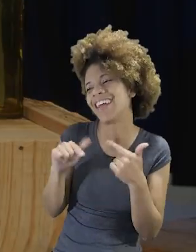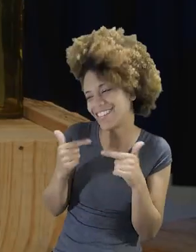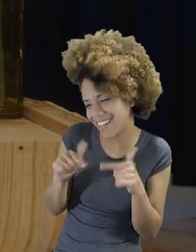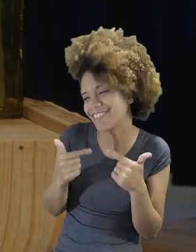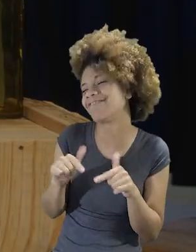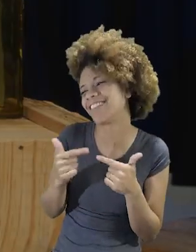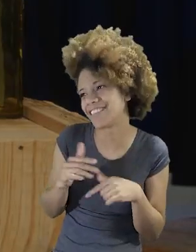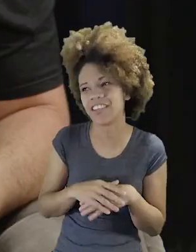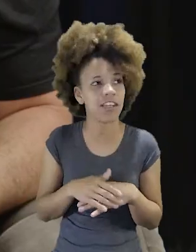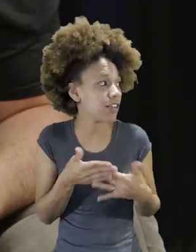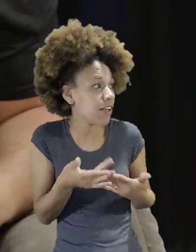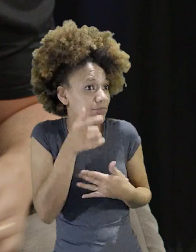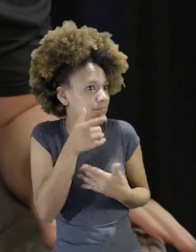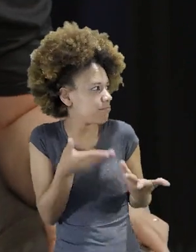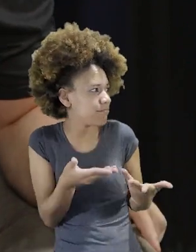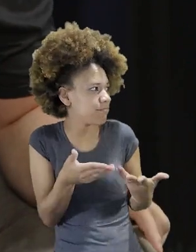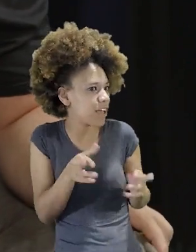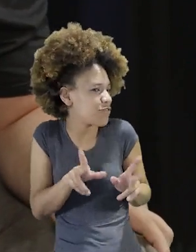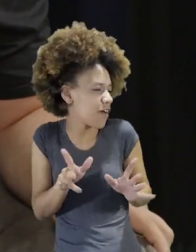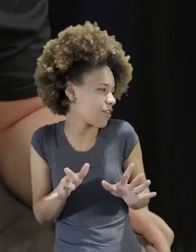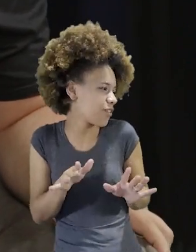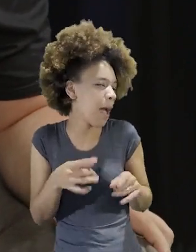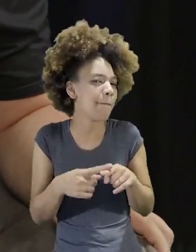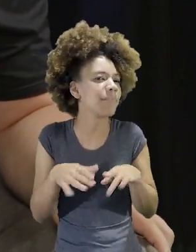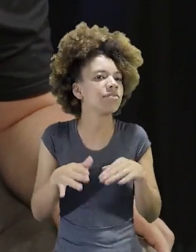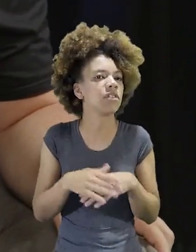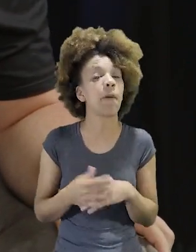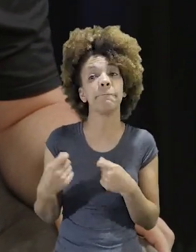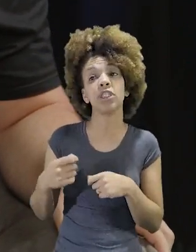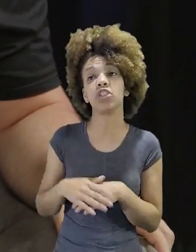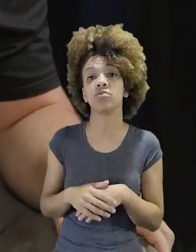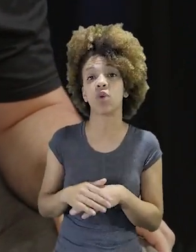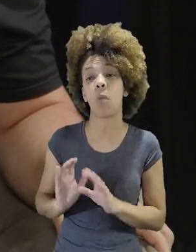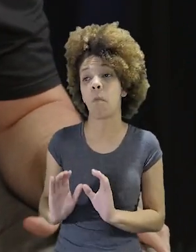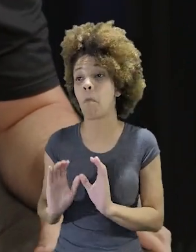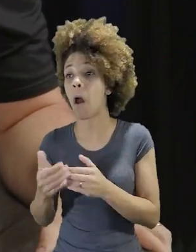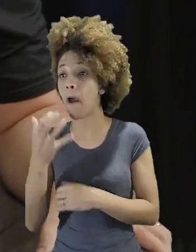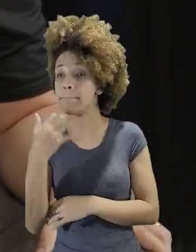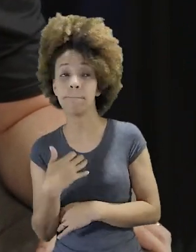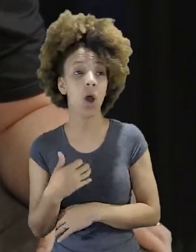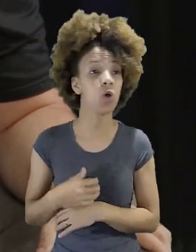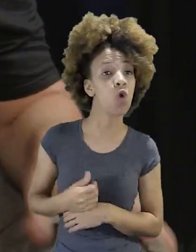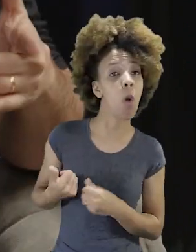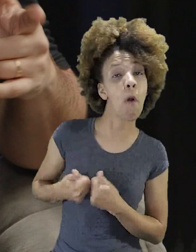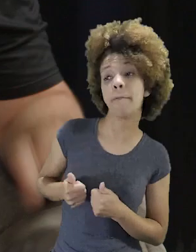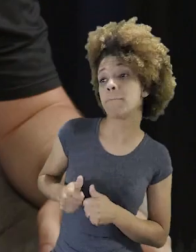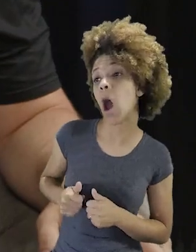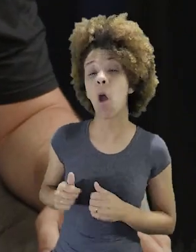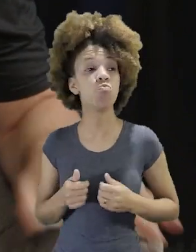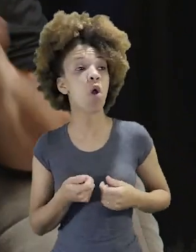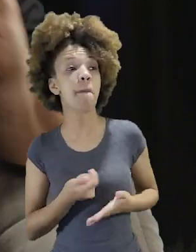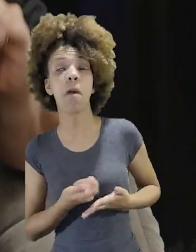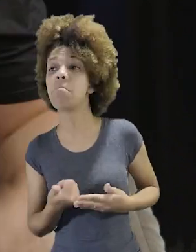ali comigo isso não é uma coisa que é contra tipo assim às vezes o cara fala assim eu preciso fazer uma banca de mal vou